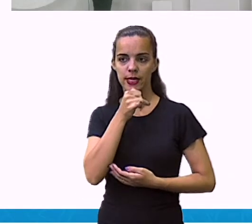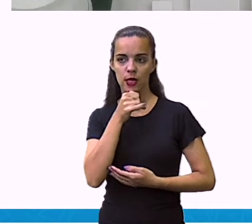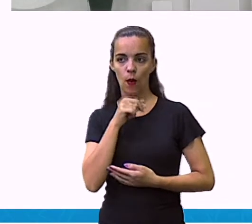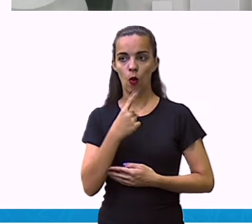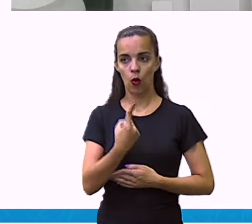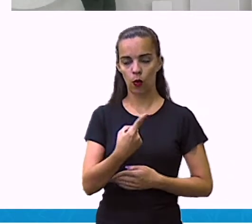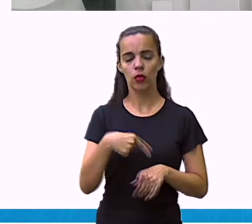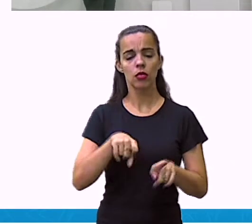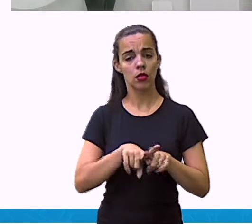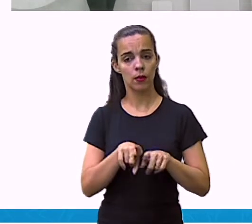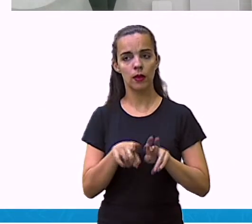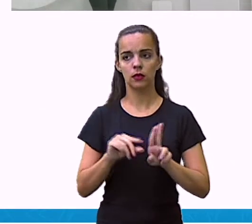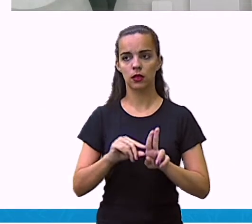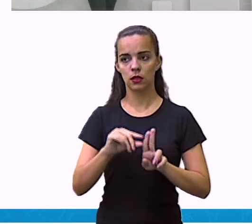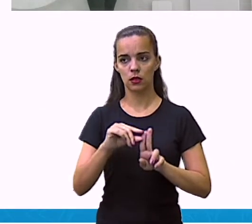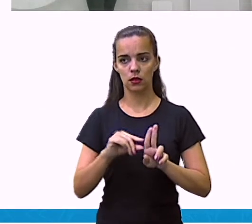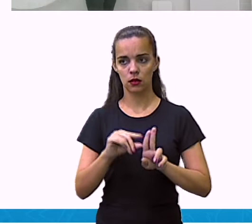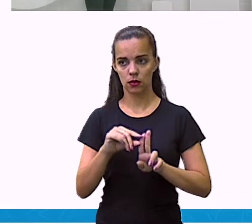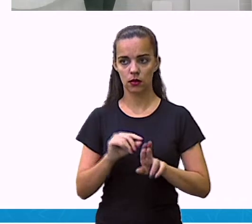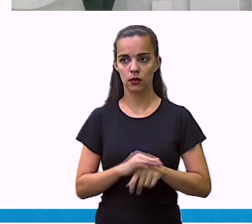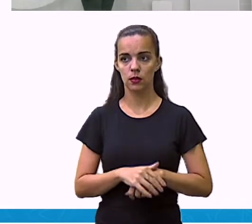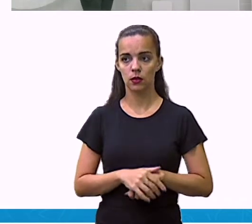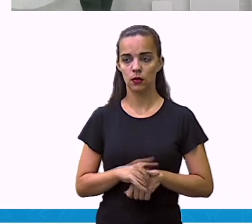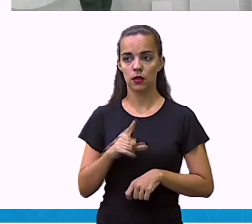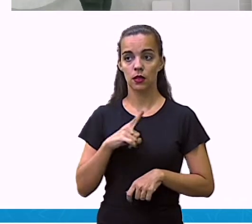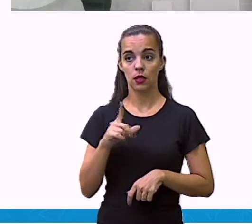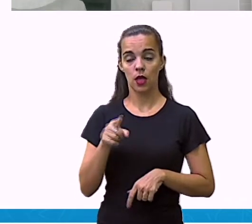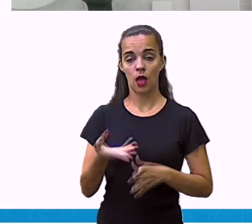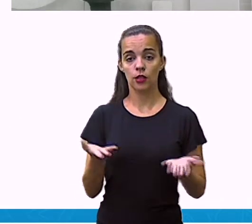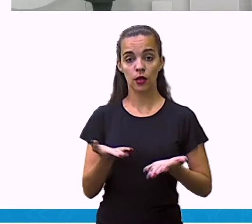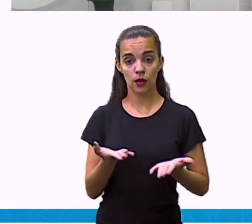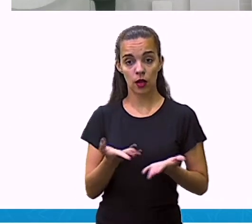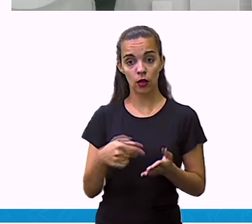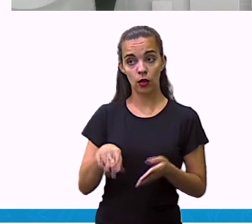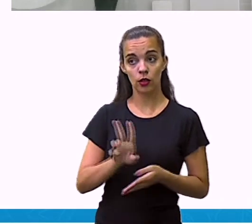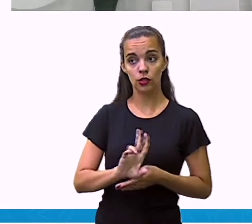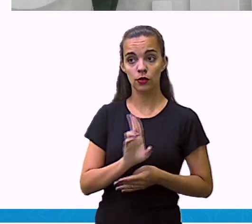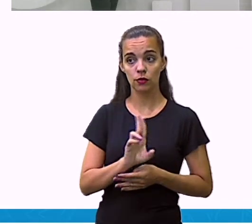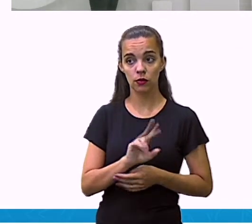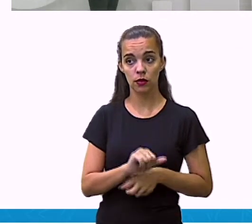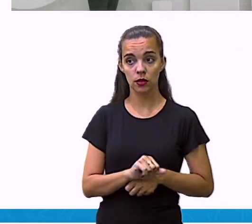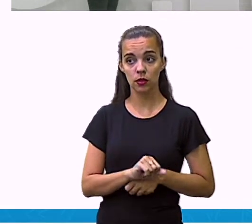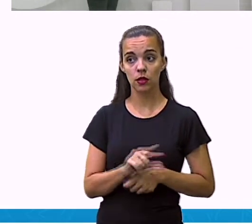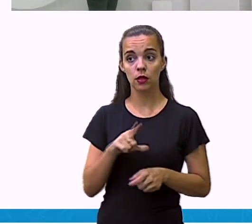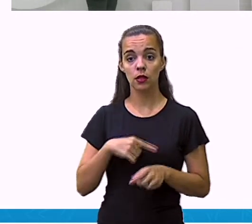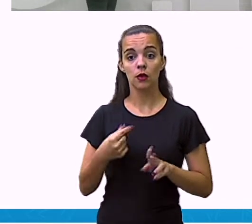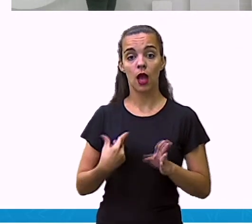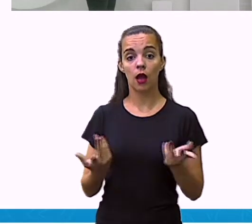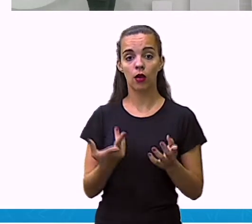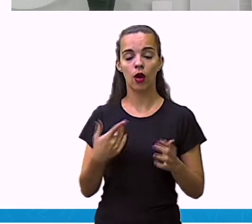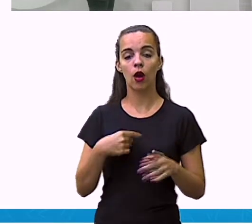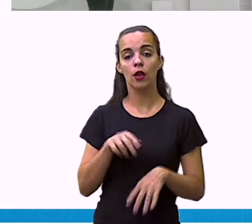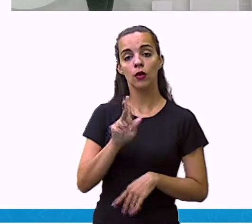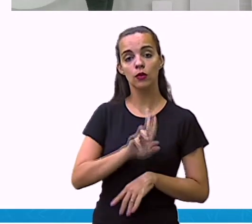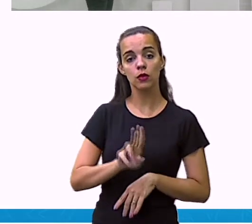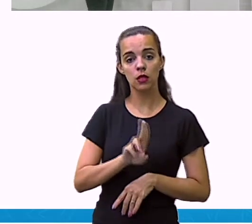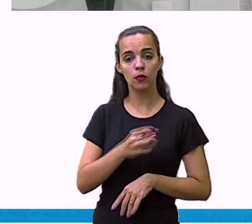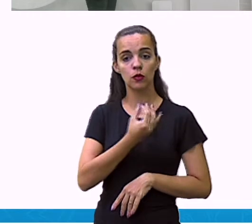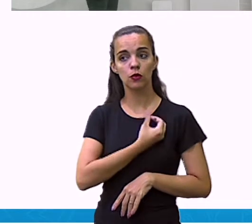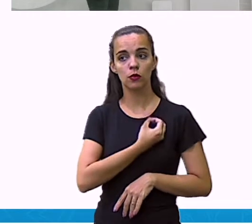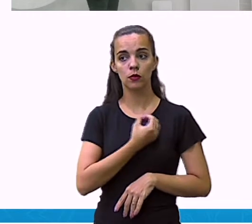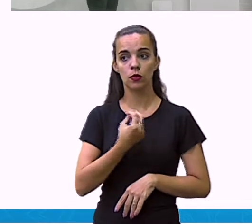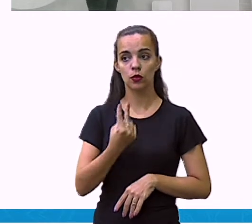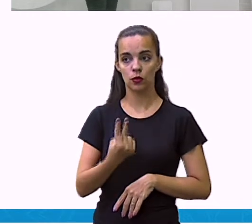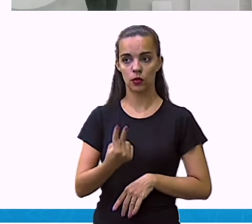linha anterior, nós começamos com o algarismo 1. Já nessa linha, nós vamos para o algarismo 2 e